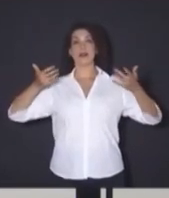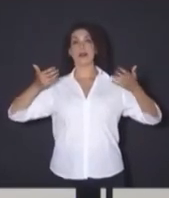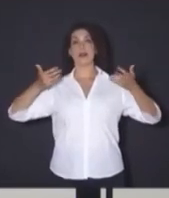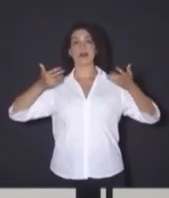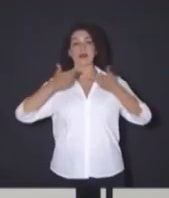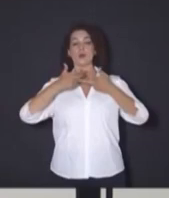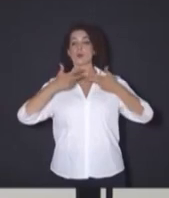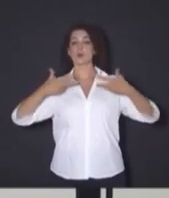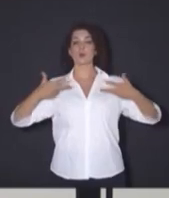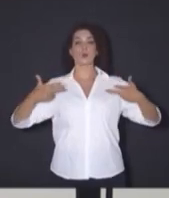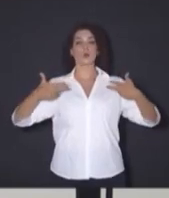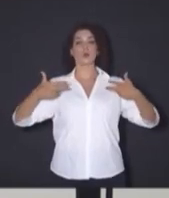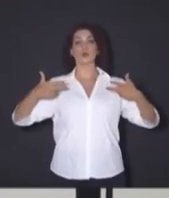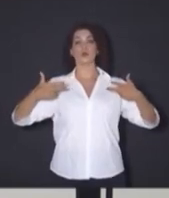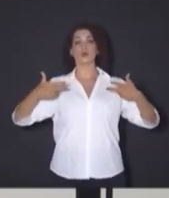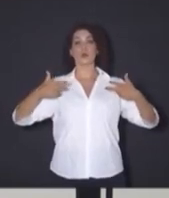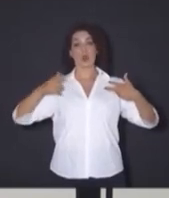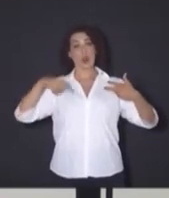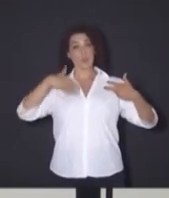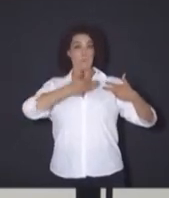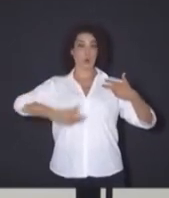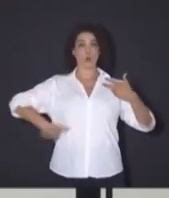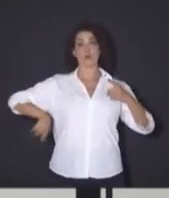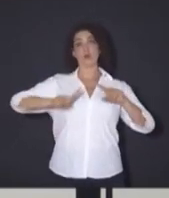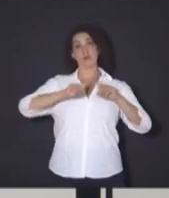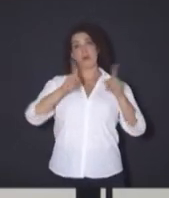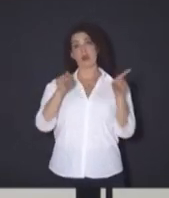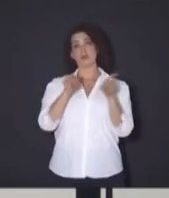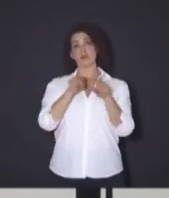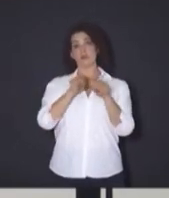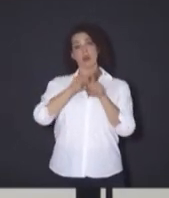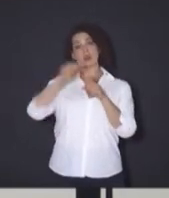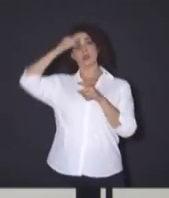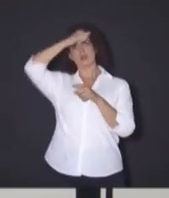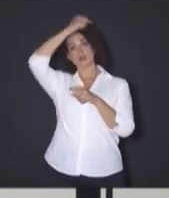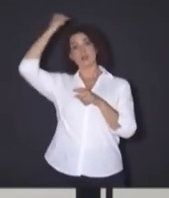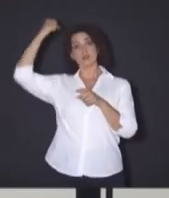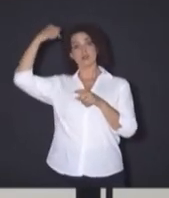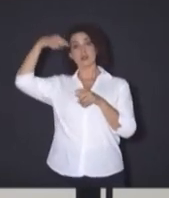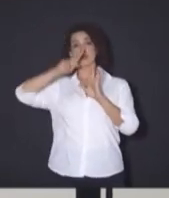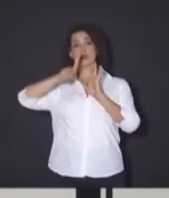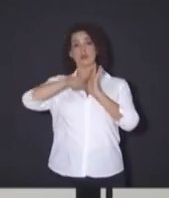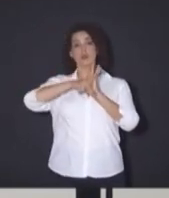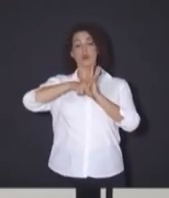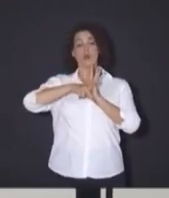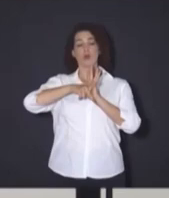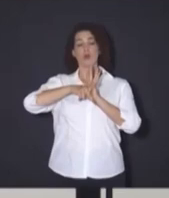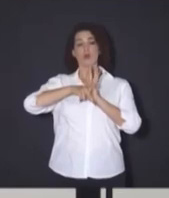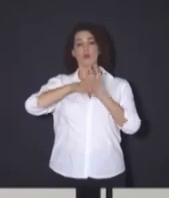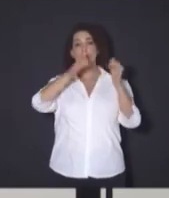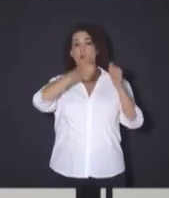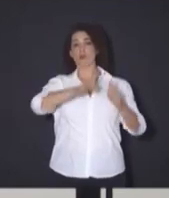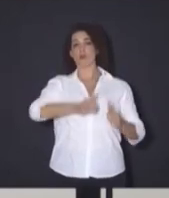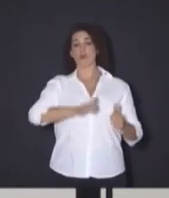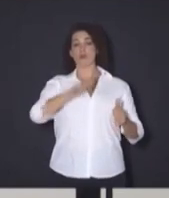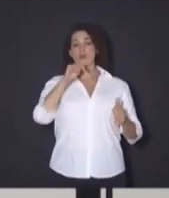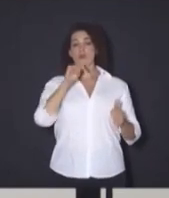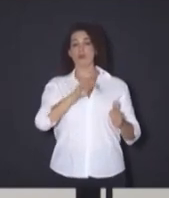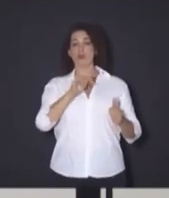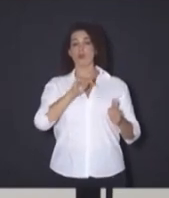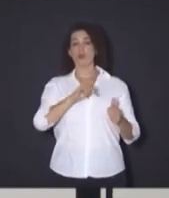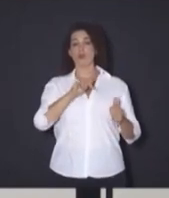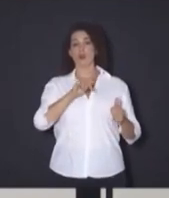atividade que é pública, mas não deixa de ser sagrada, não deixa, né,